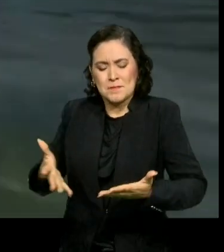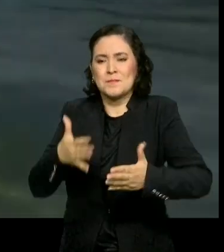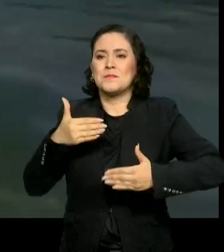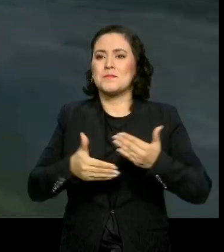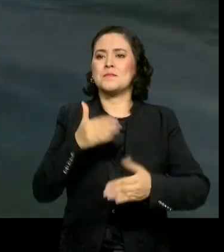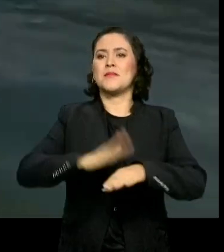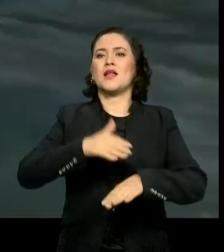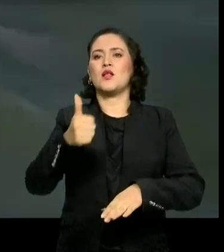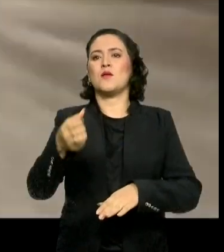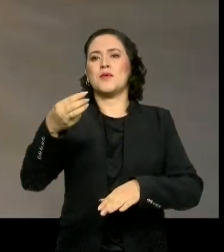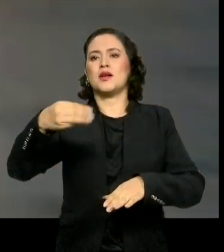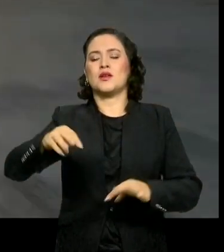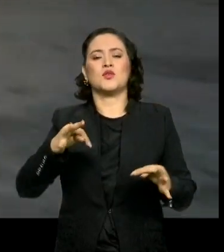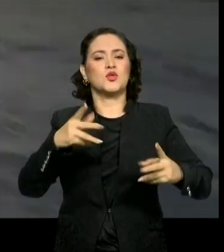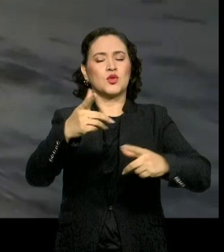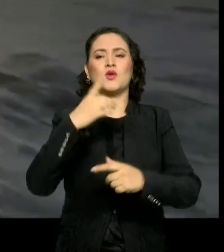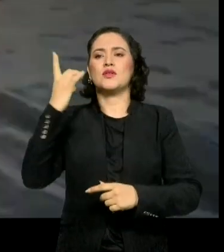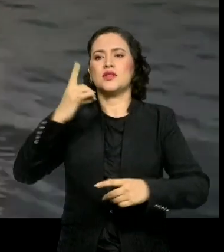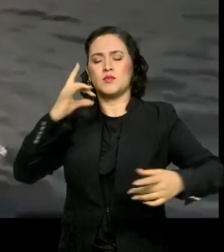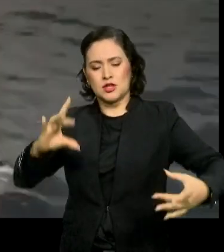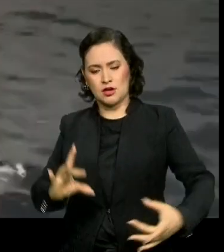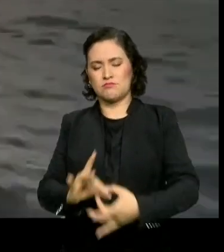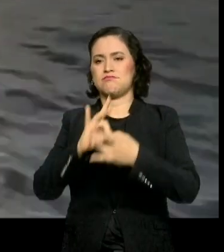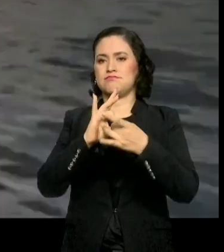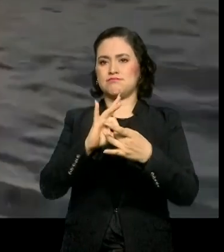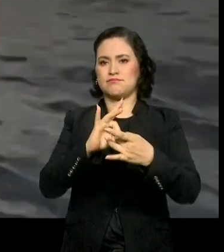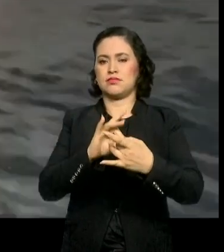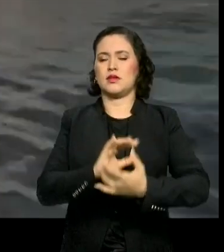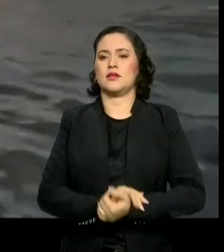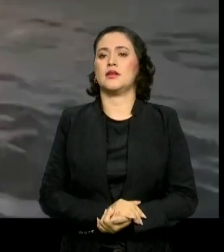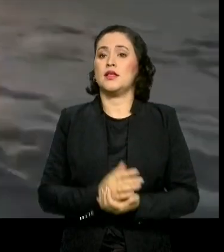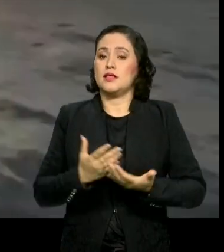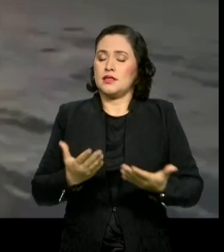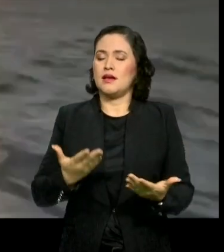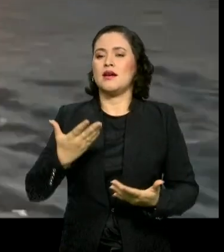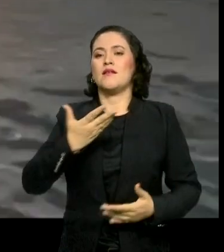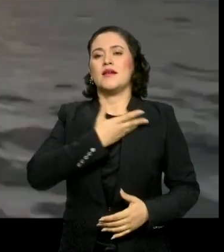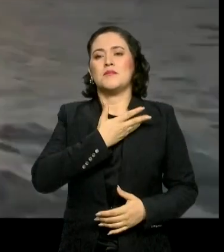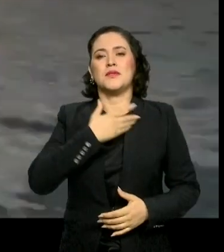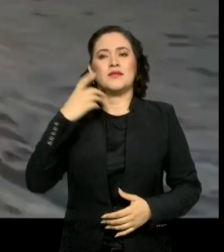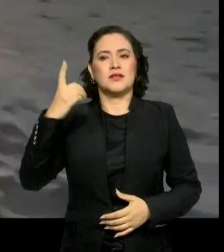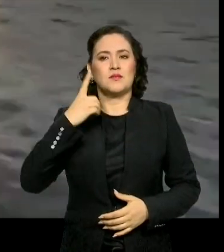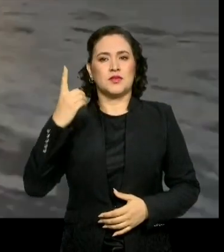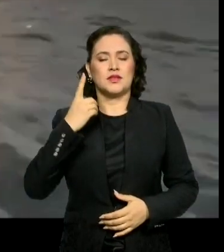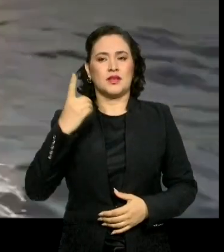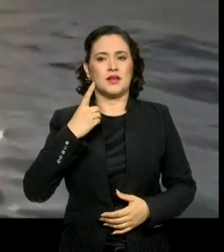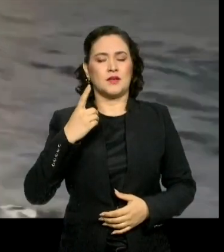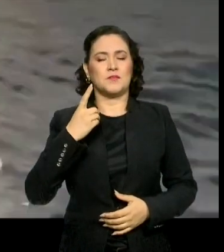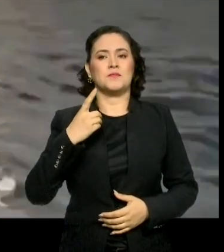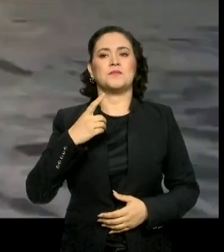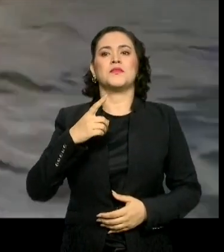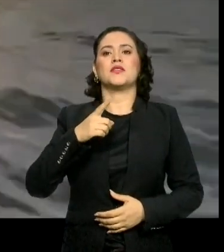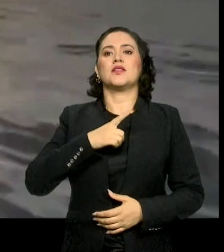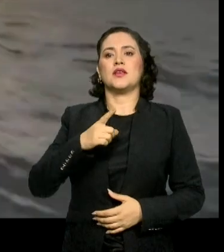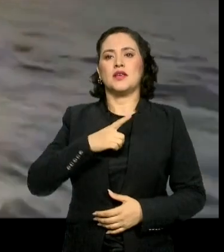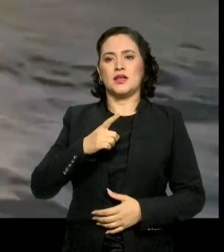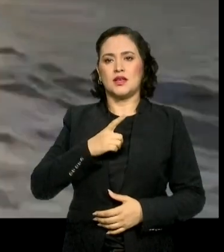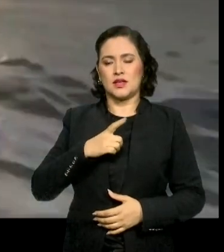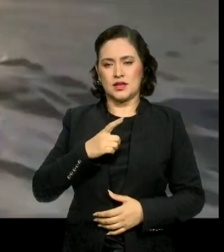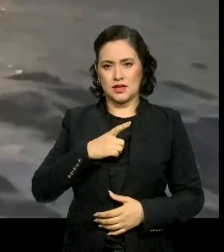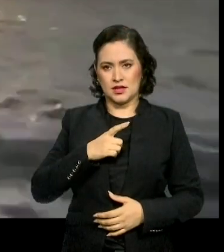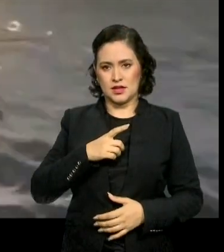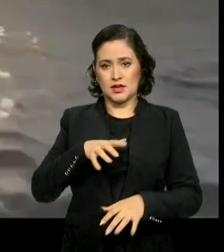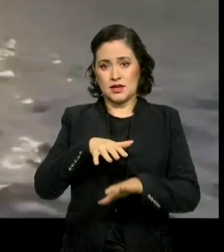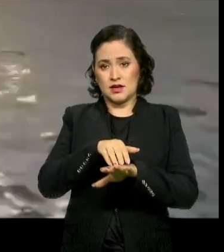busca dessa melhoria. Então, meus colegas deputados, vai ter um ferry que vai fazer uma travessia de 1 quilômetro.